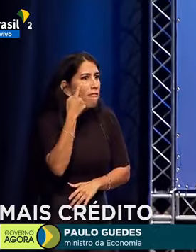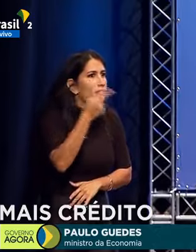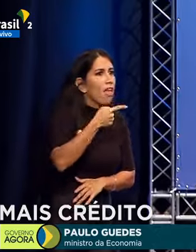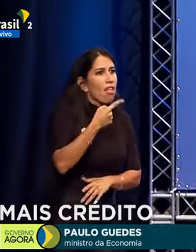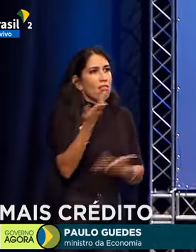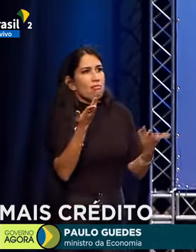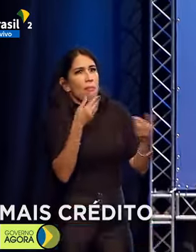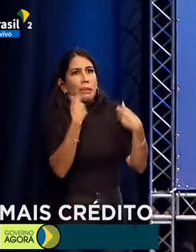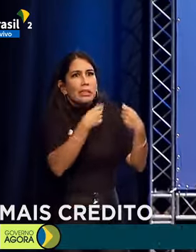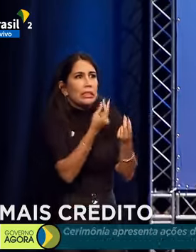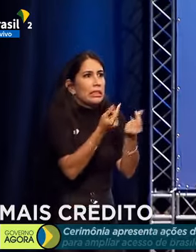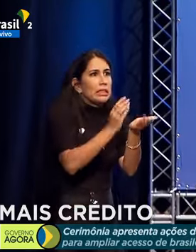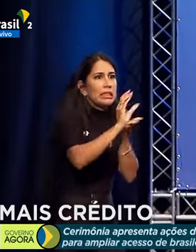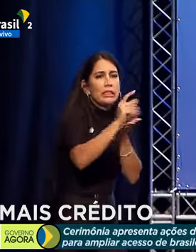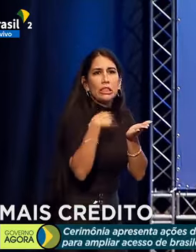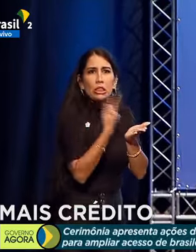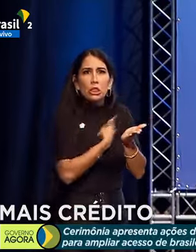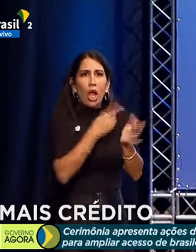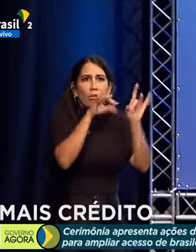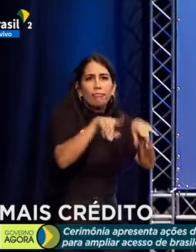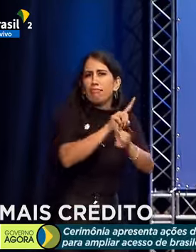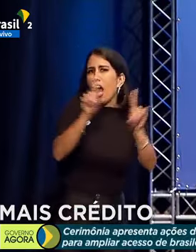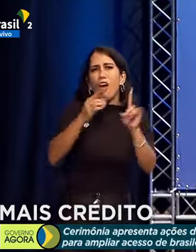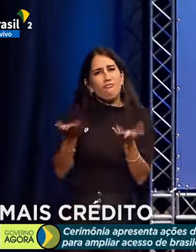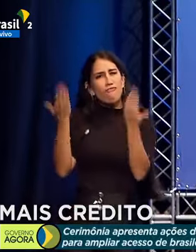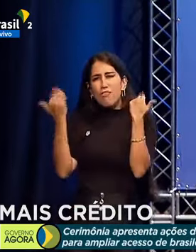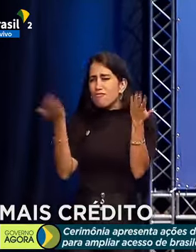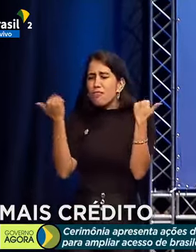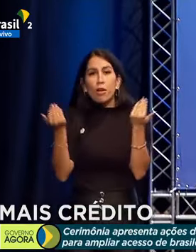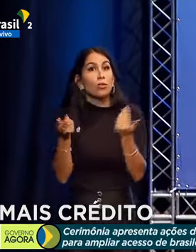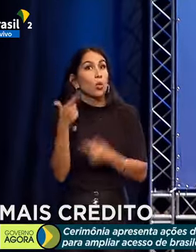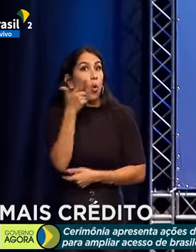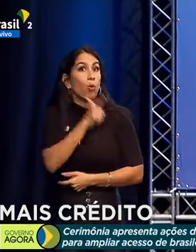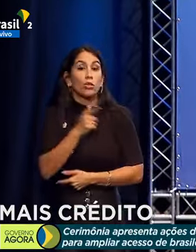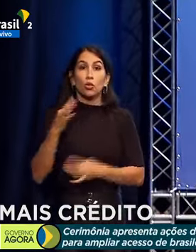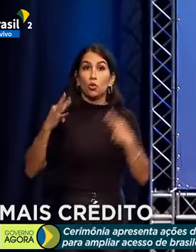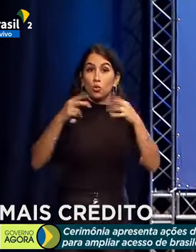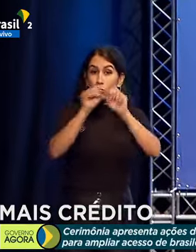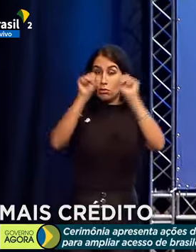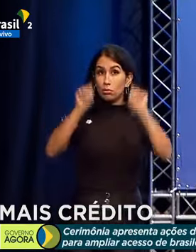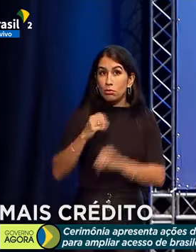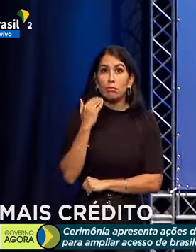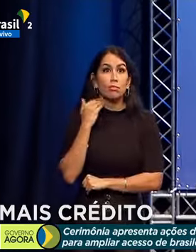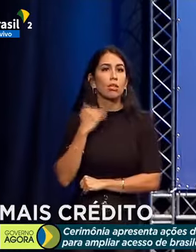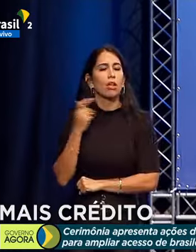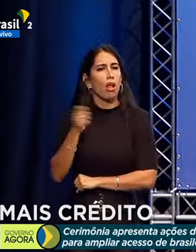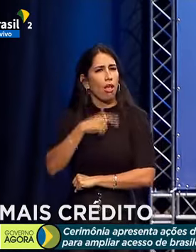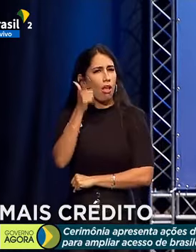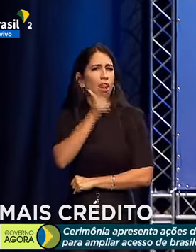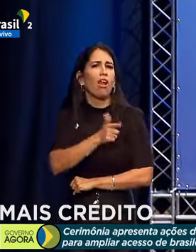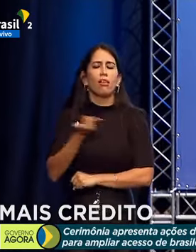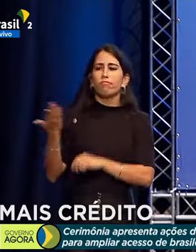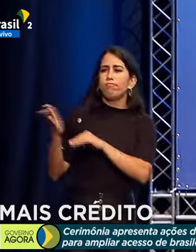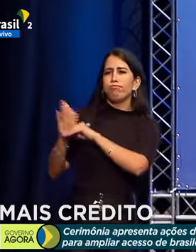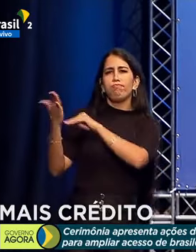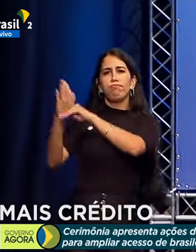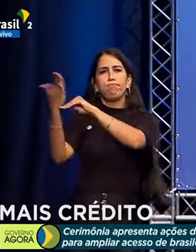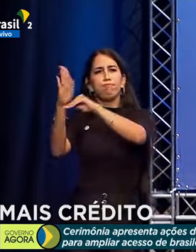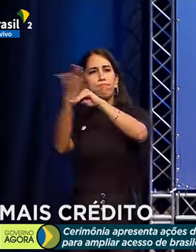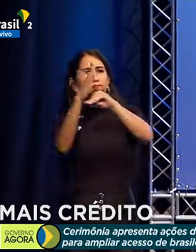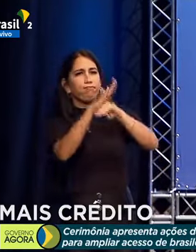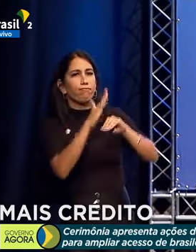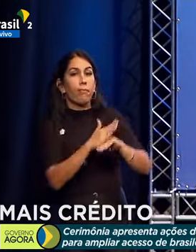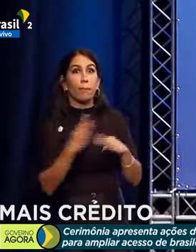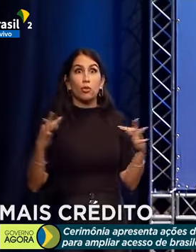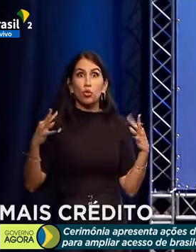O Pedro deve se lembrar, fizemos uma reunião. Vamos credenciar todos o sistema bancário, todo mundo, ou vão credenciar, fazer a aposta toda na